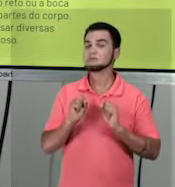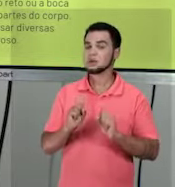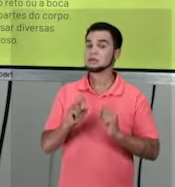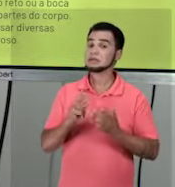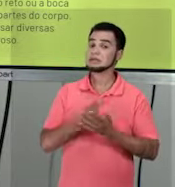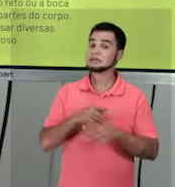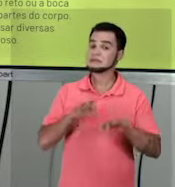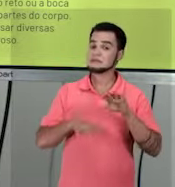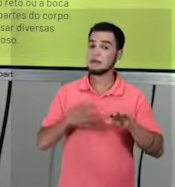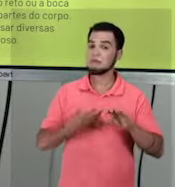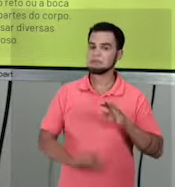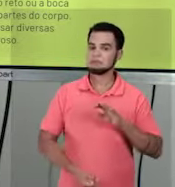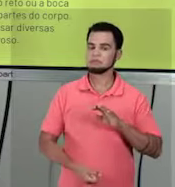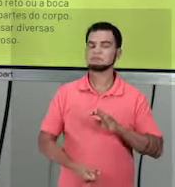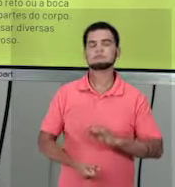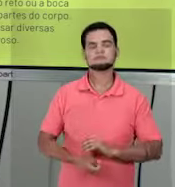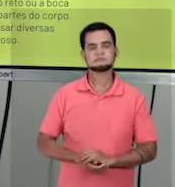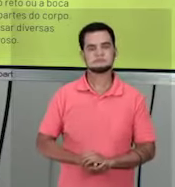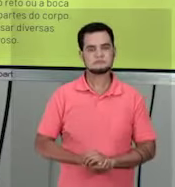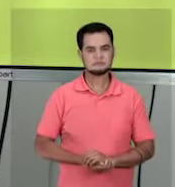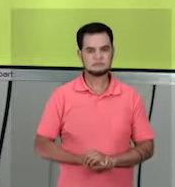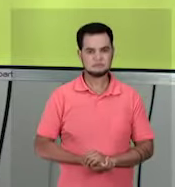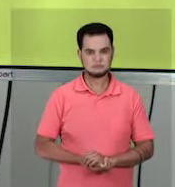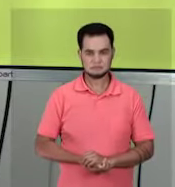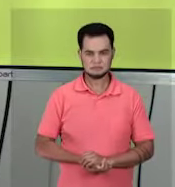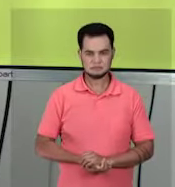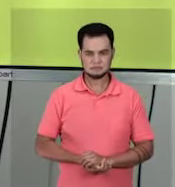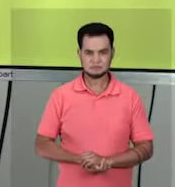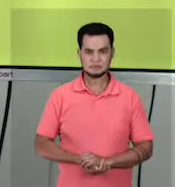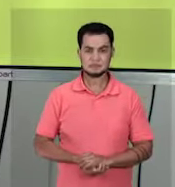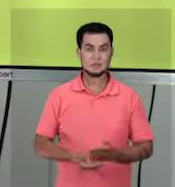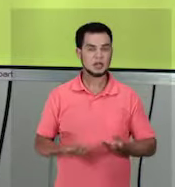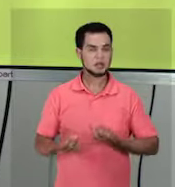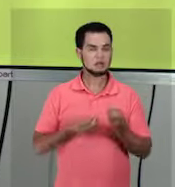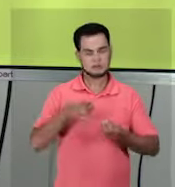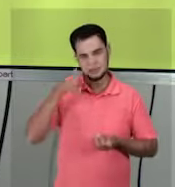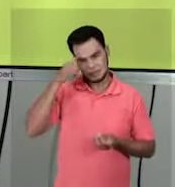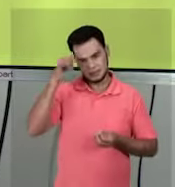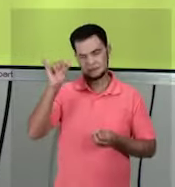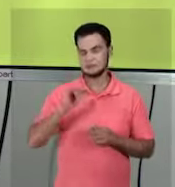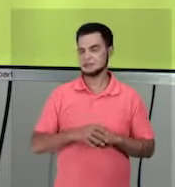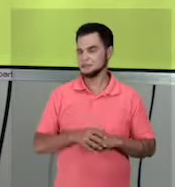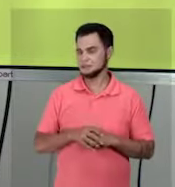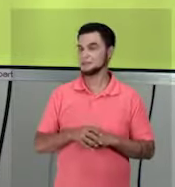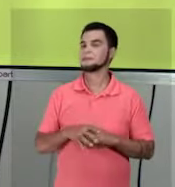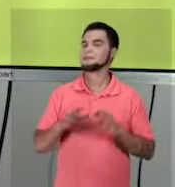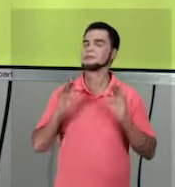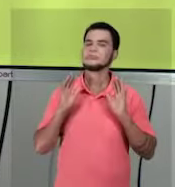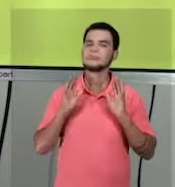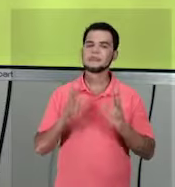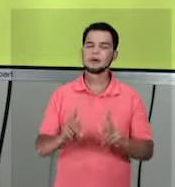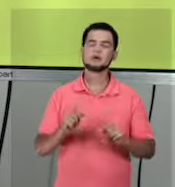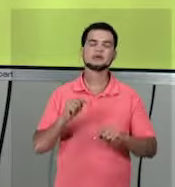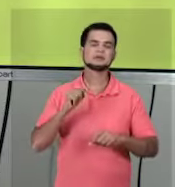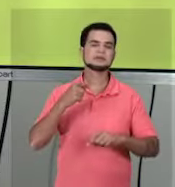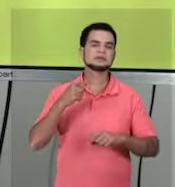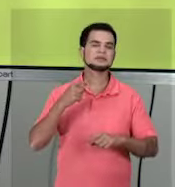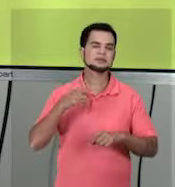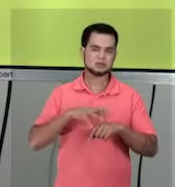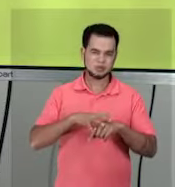grau de comprometimento do organismo. Profilaxia, novamente, toda doença, né, toda